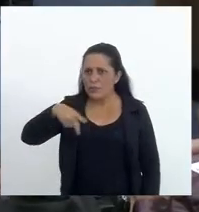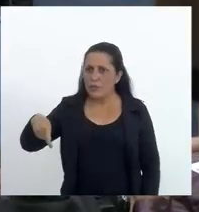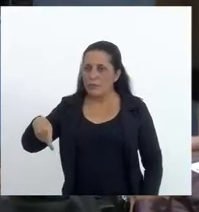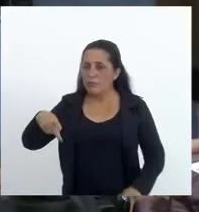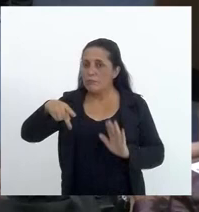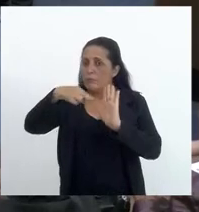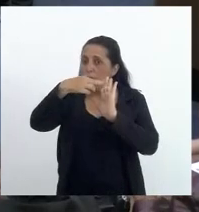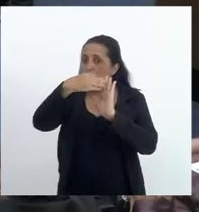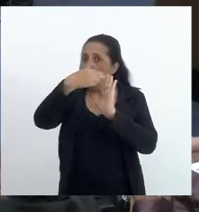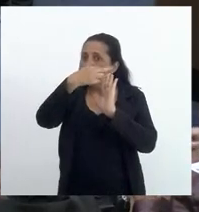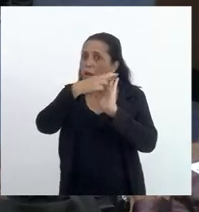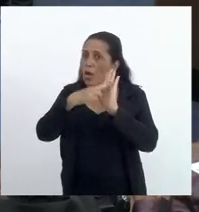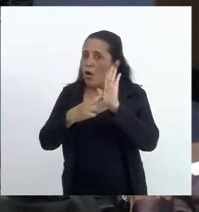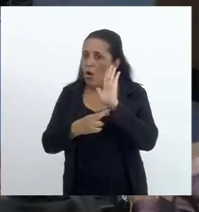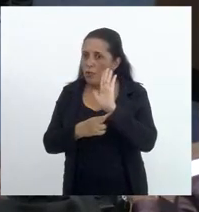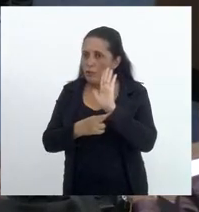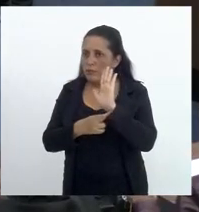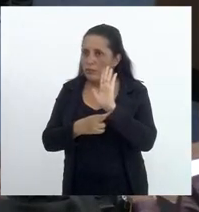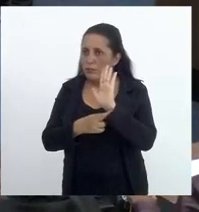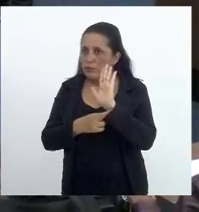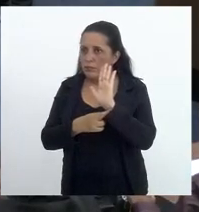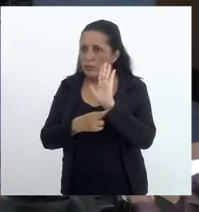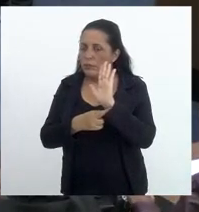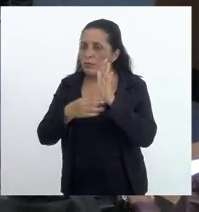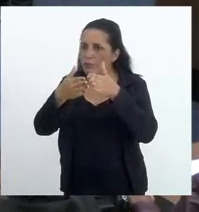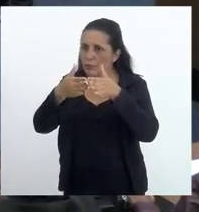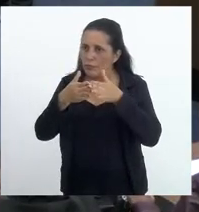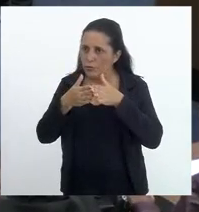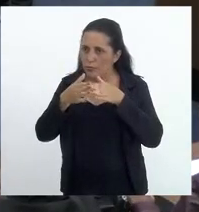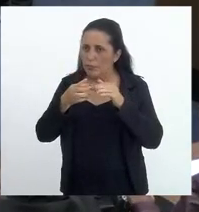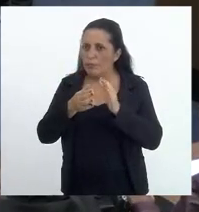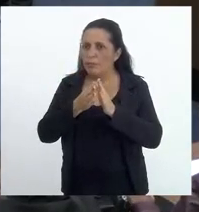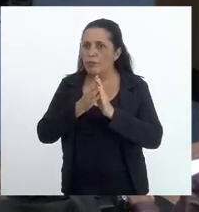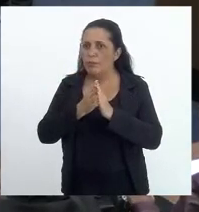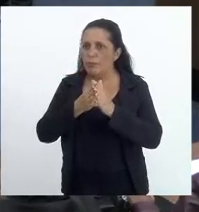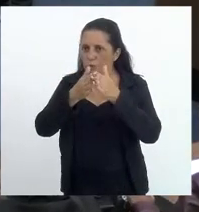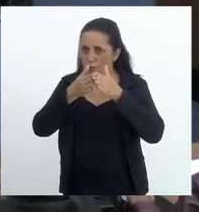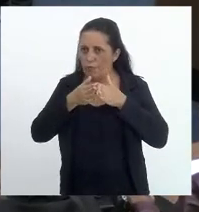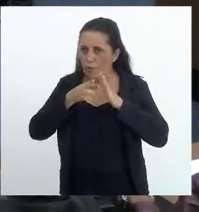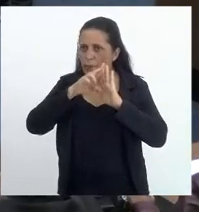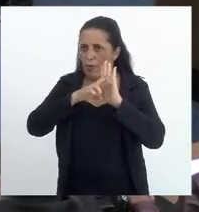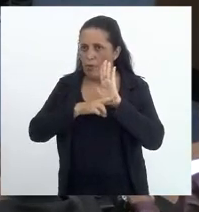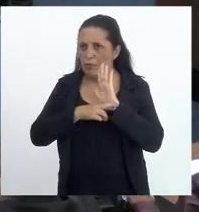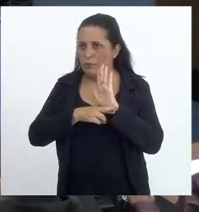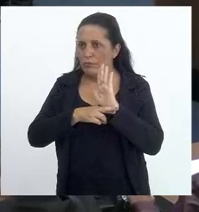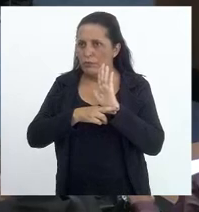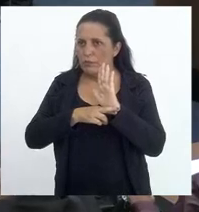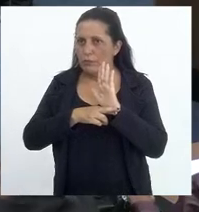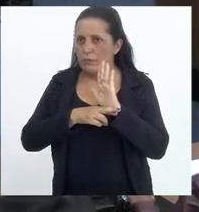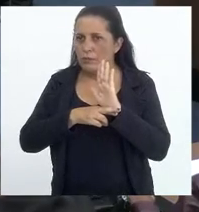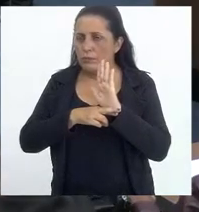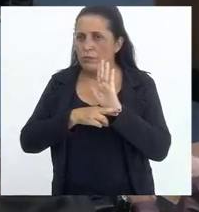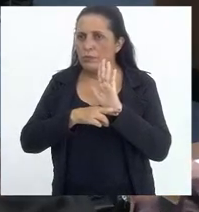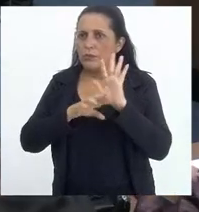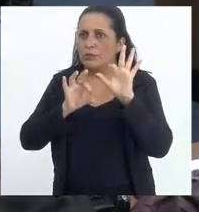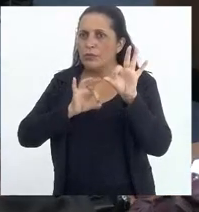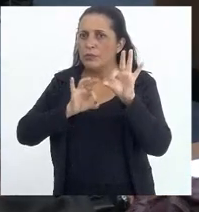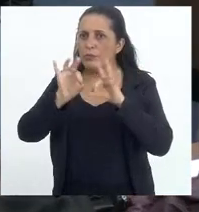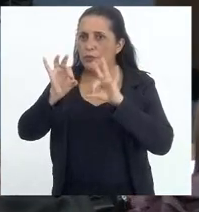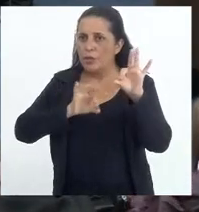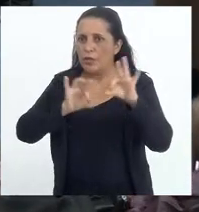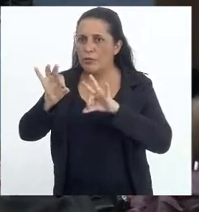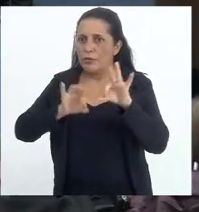forma final de redação. Pela ordem, senhor presidente. O senhor me permite pela ordem? Claro, Vossa Excelência é autor do projeto. Não, é só para explicar. Este